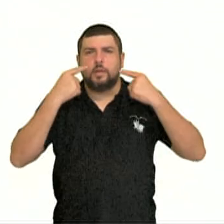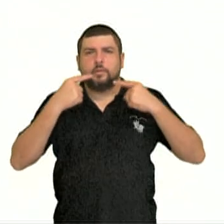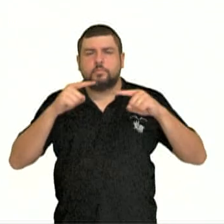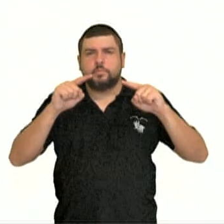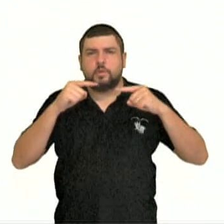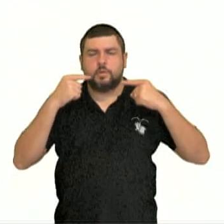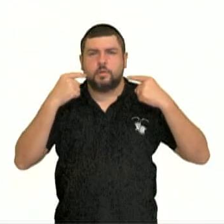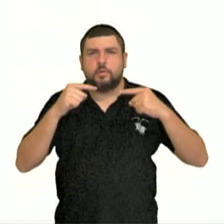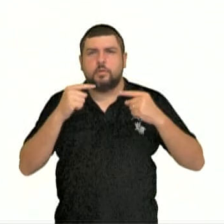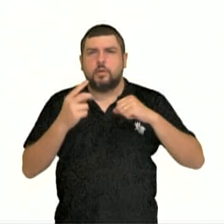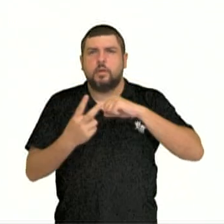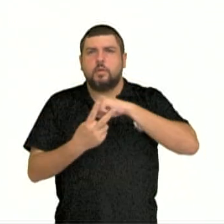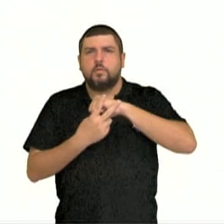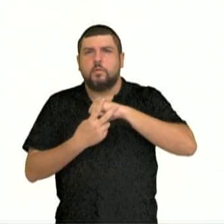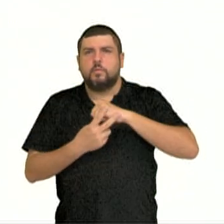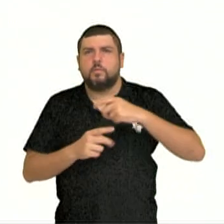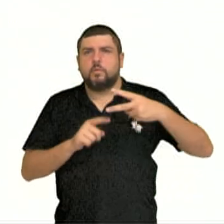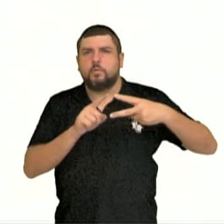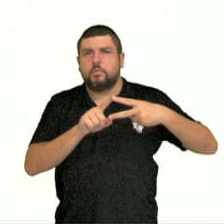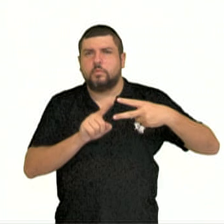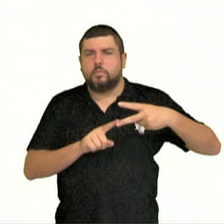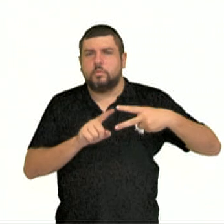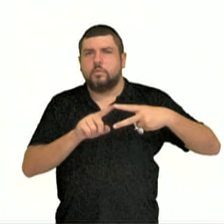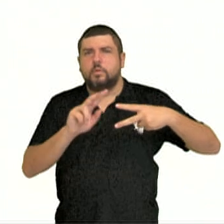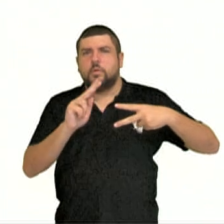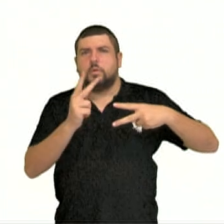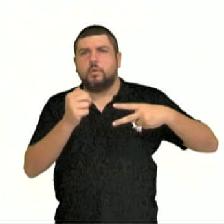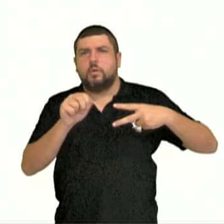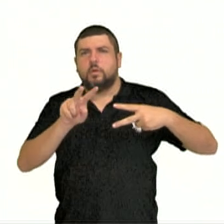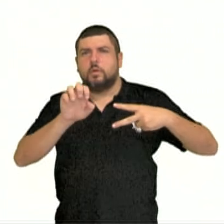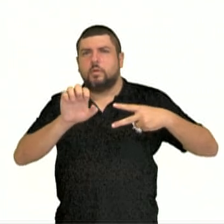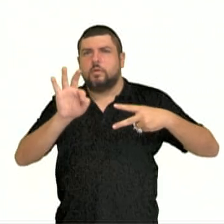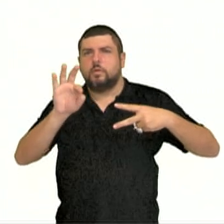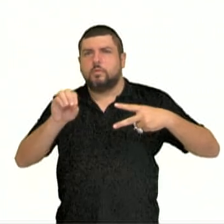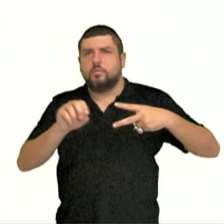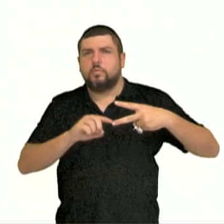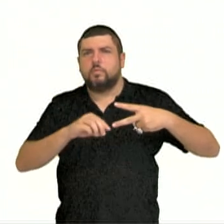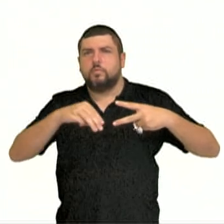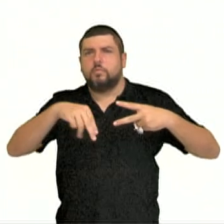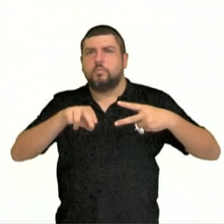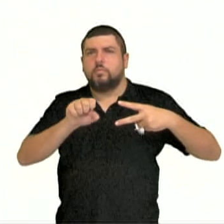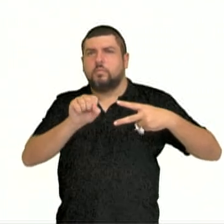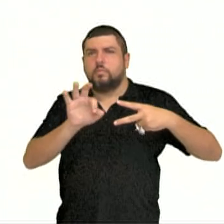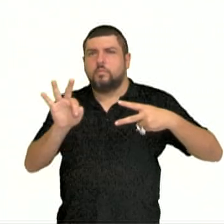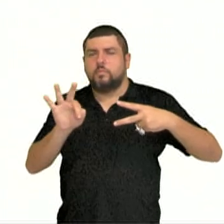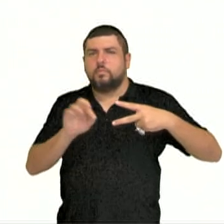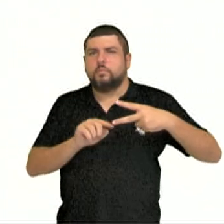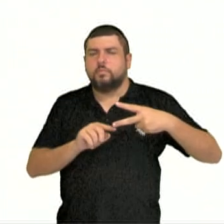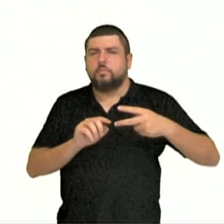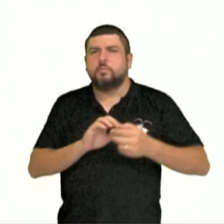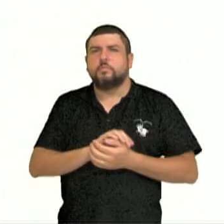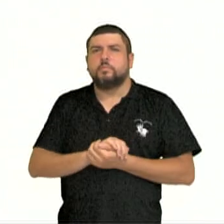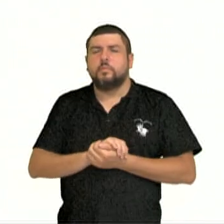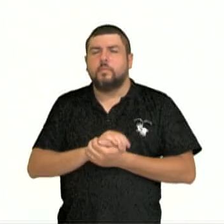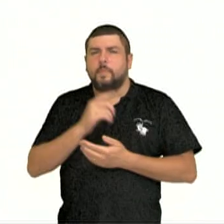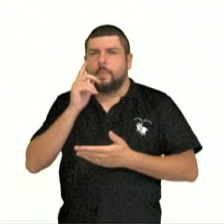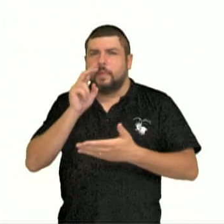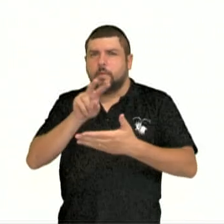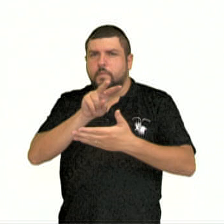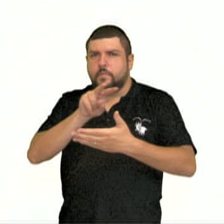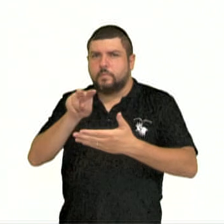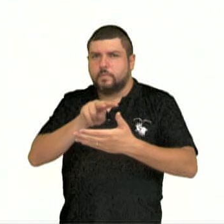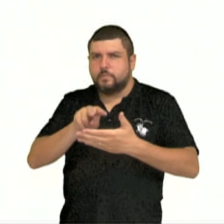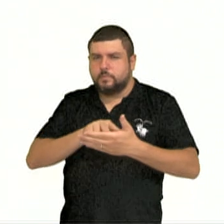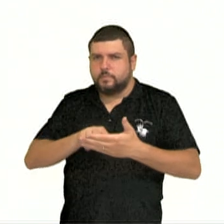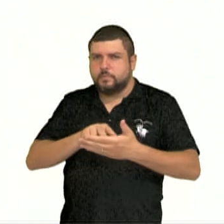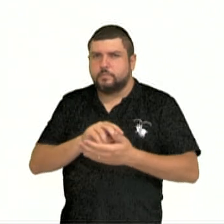nessa música. Nós temos o have to e nós temos o must. A música é do Bryan Adams, Do I Have